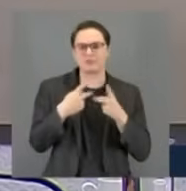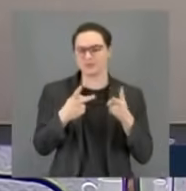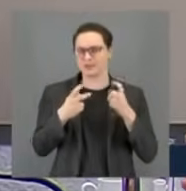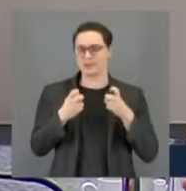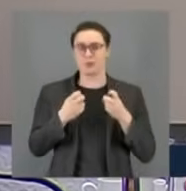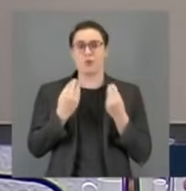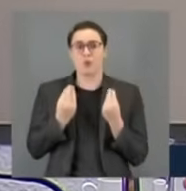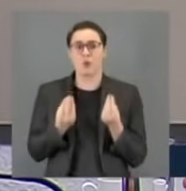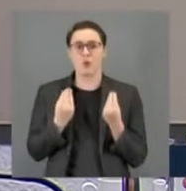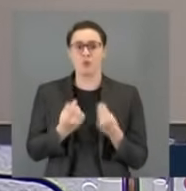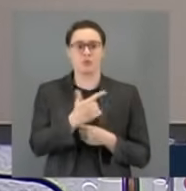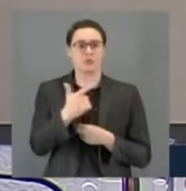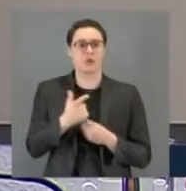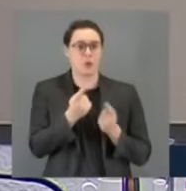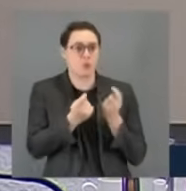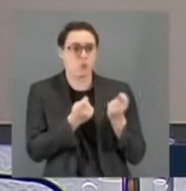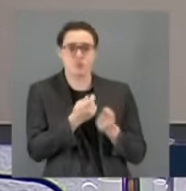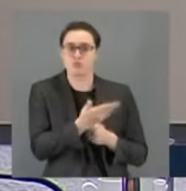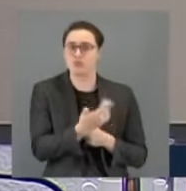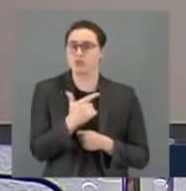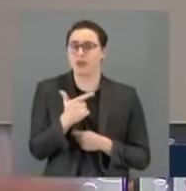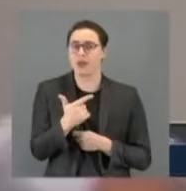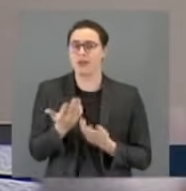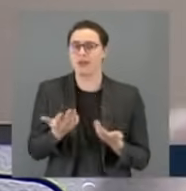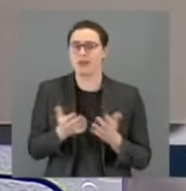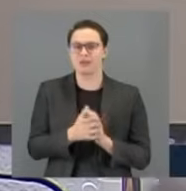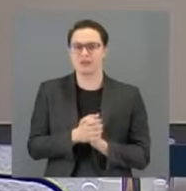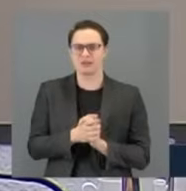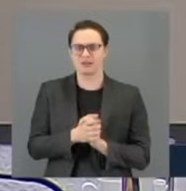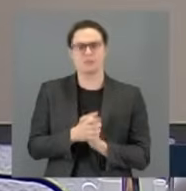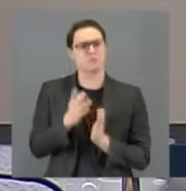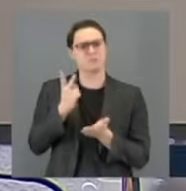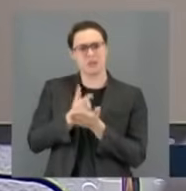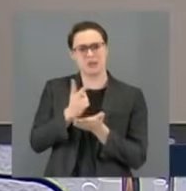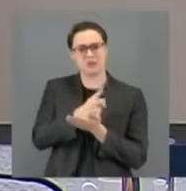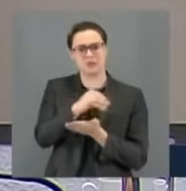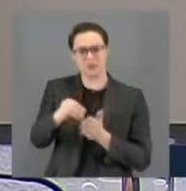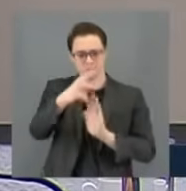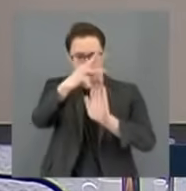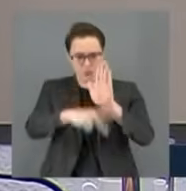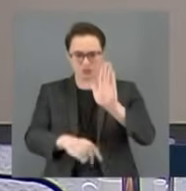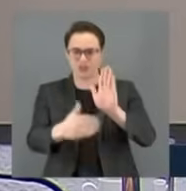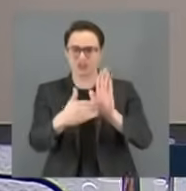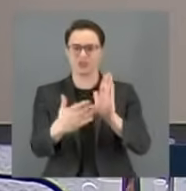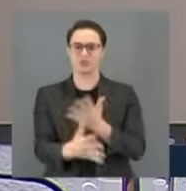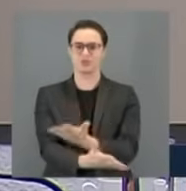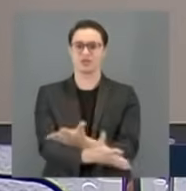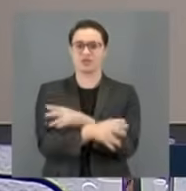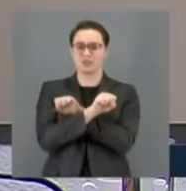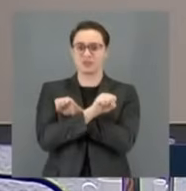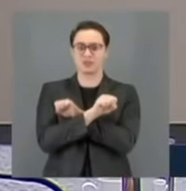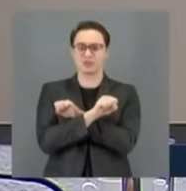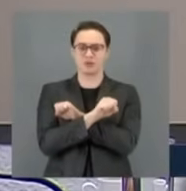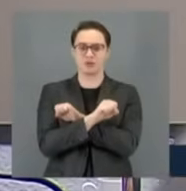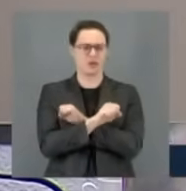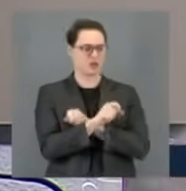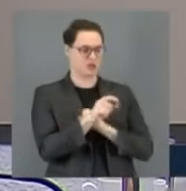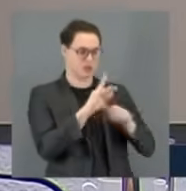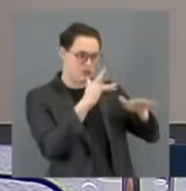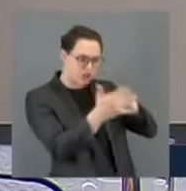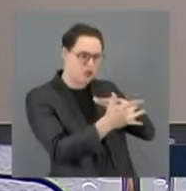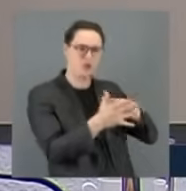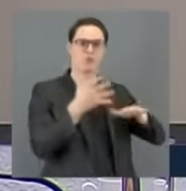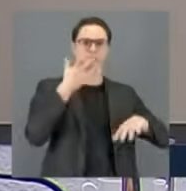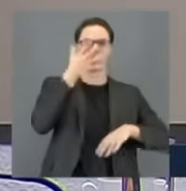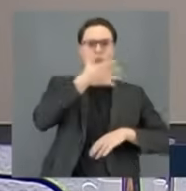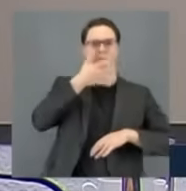tem como controlar as redes. Mesmo com projetos de censura. Você o discurso vai continuar sendo feito, mesmo